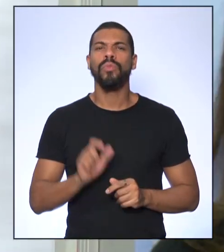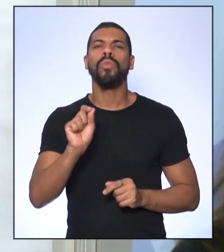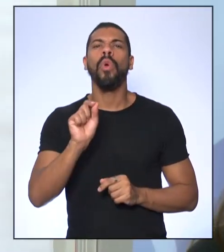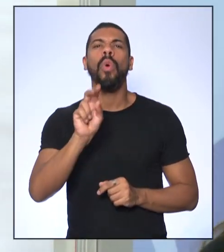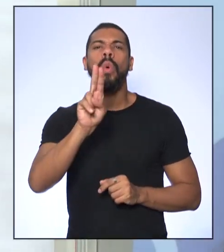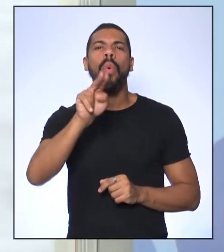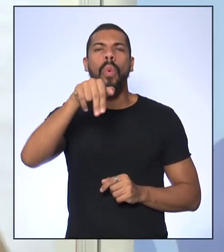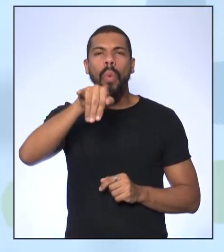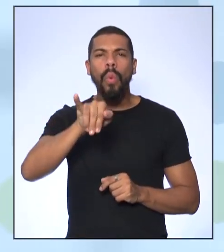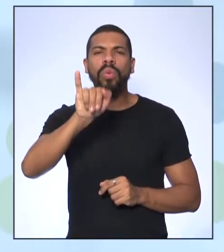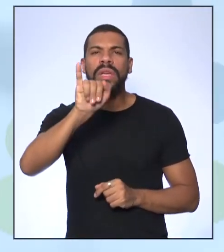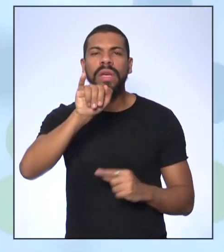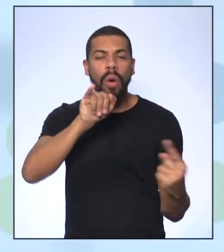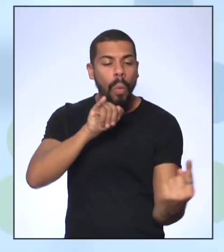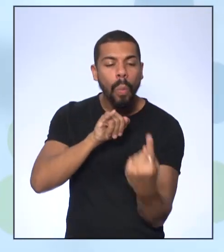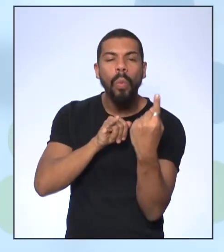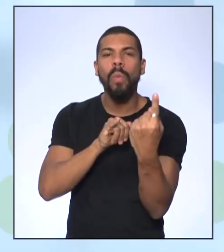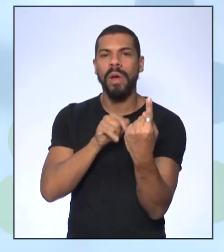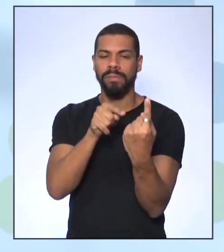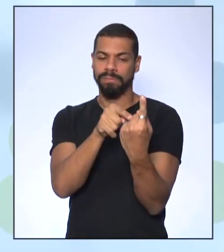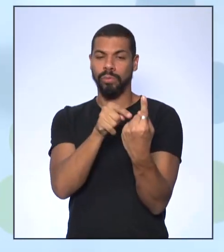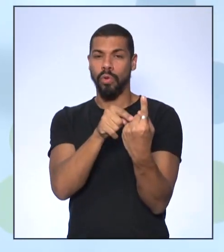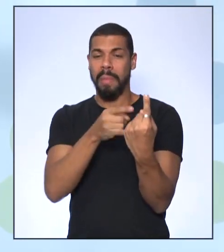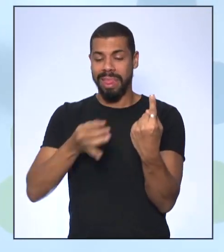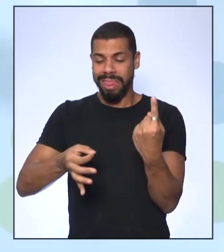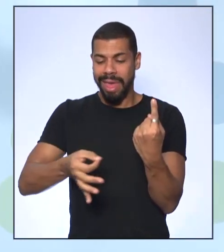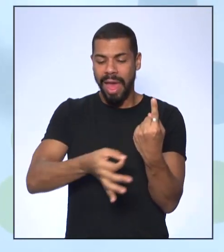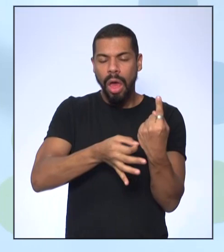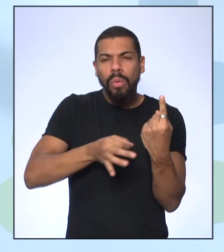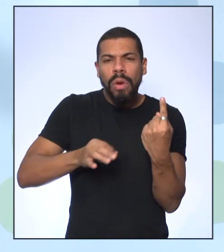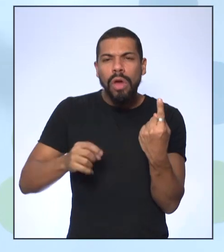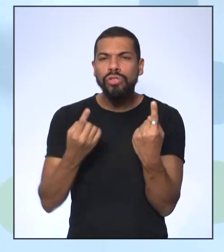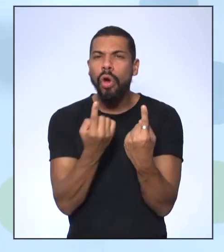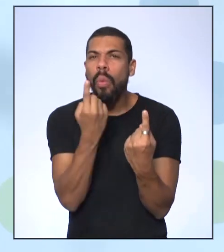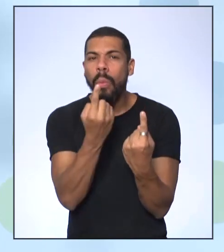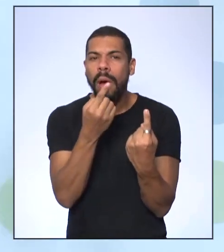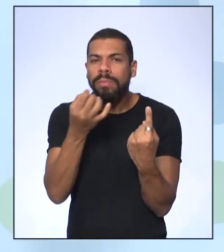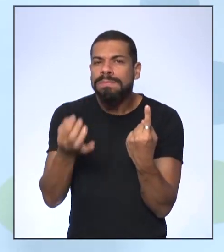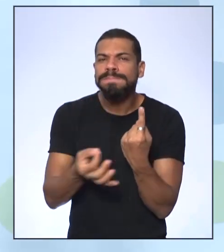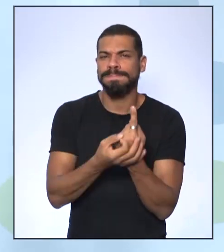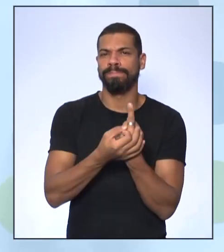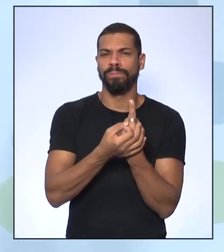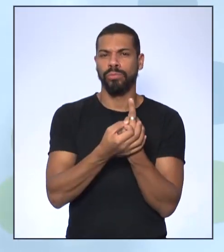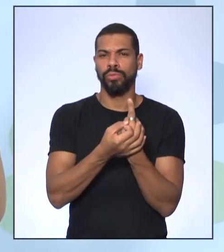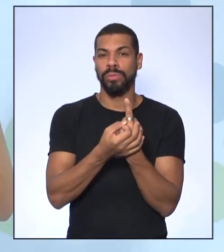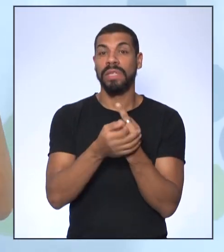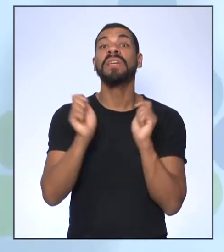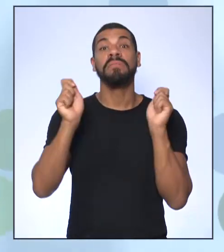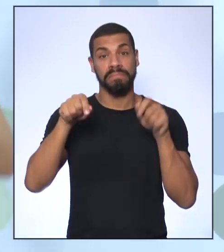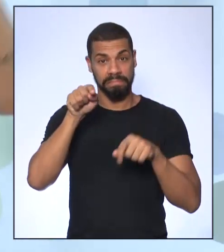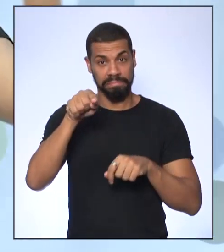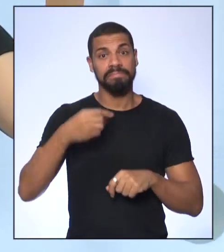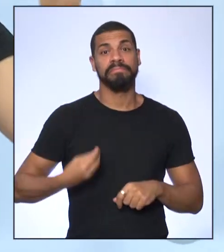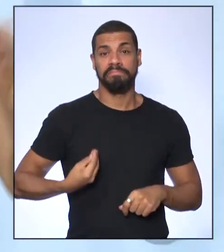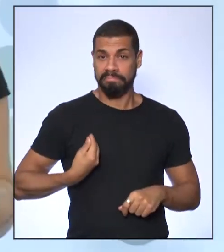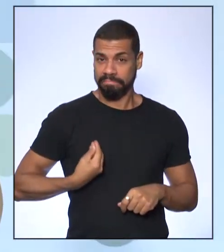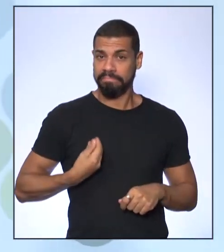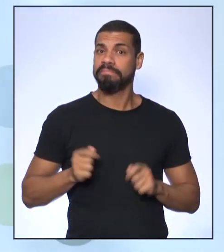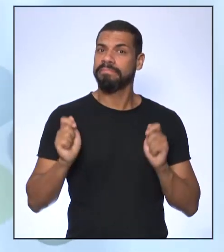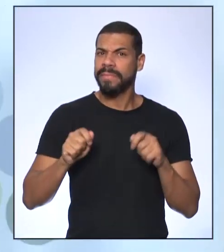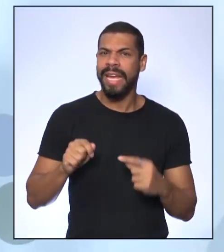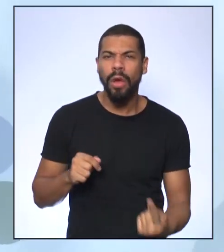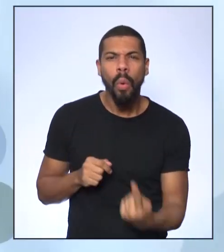Única célula. É um ser com apenas uma célula. Nossa, Pro! E é considerado um ser vivo? Sim. Tem célula, é ser vivo.